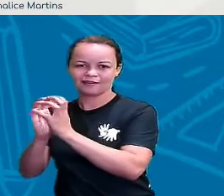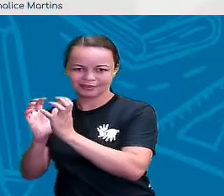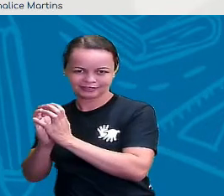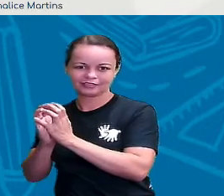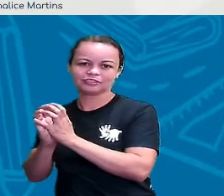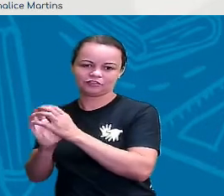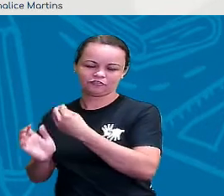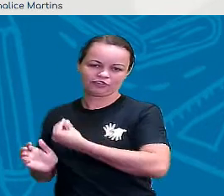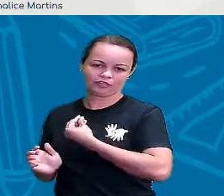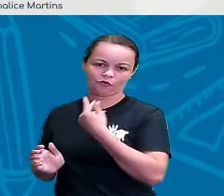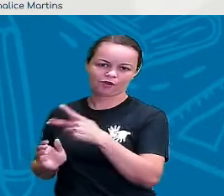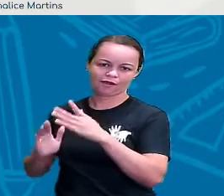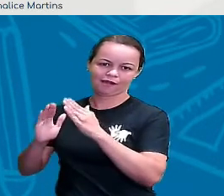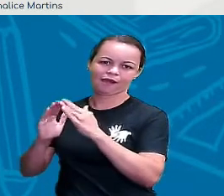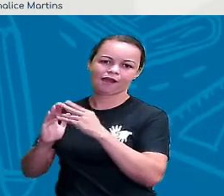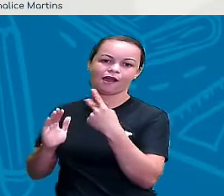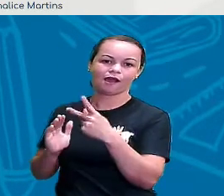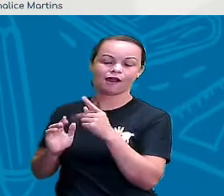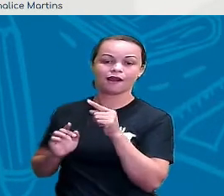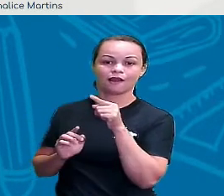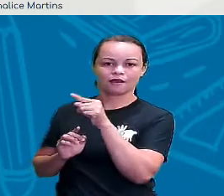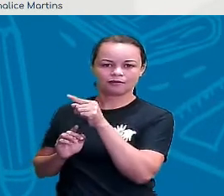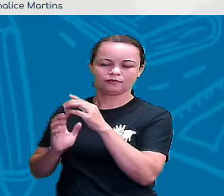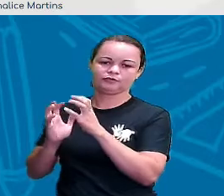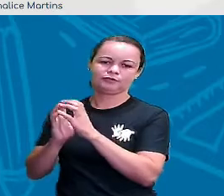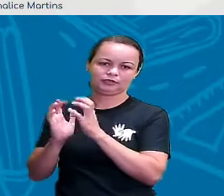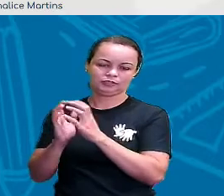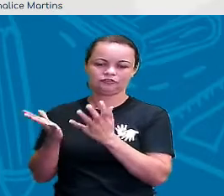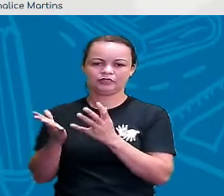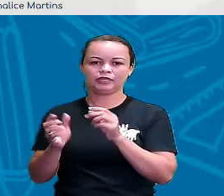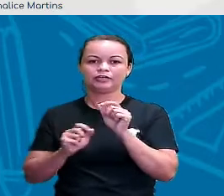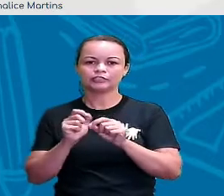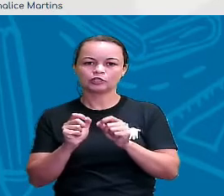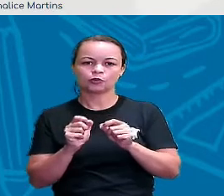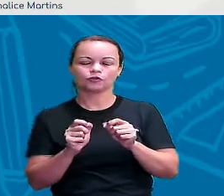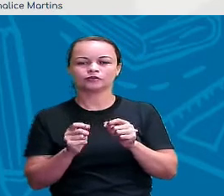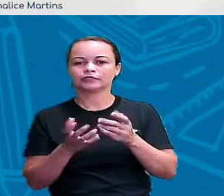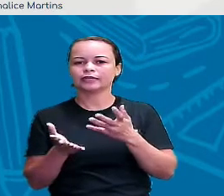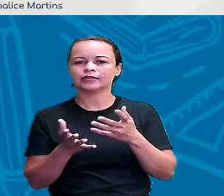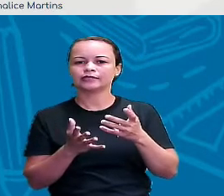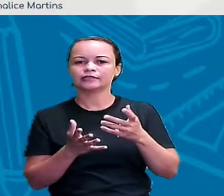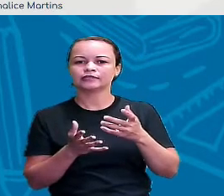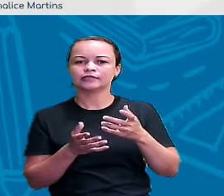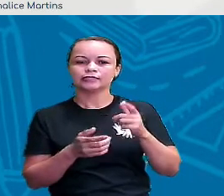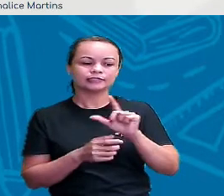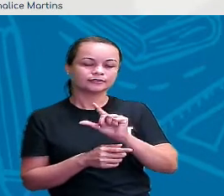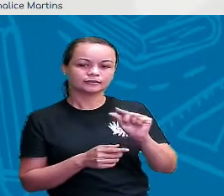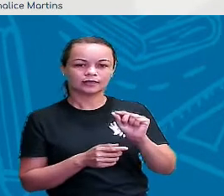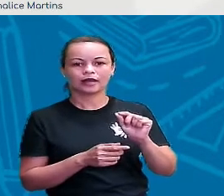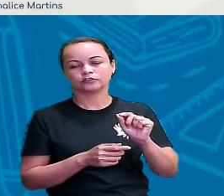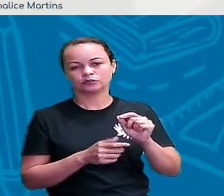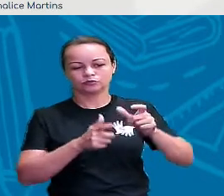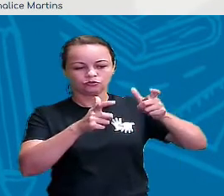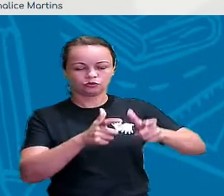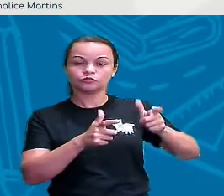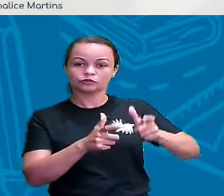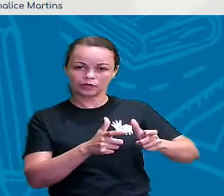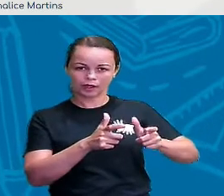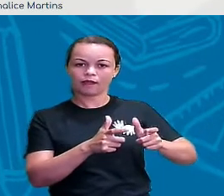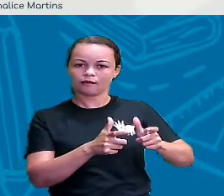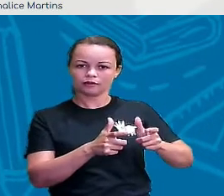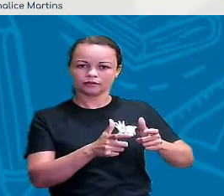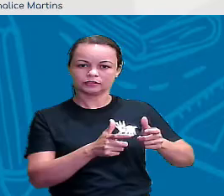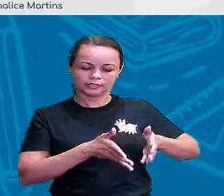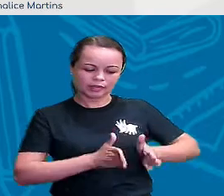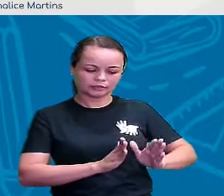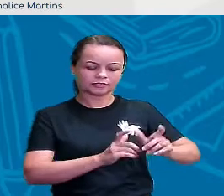morar em Recife. Então, é quem sai, né, do seu lugar de origem, né, para